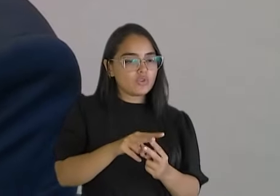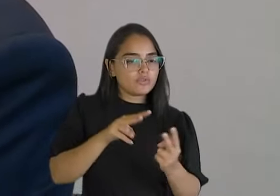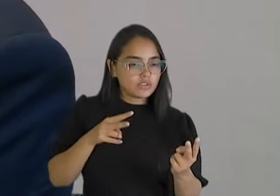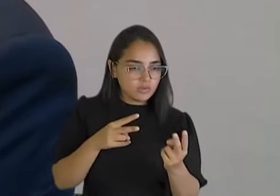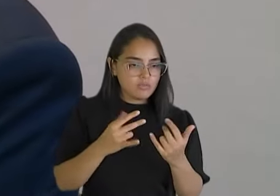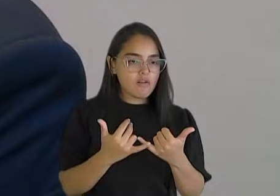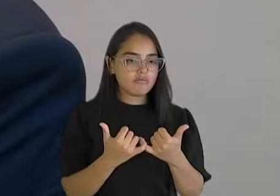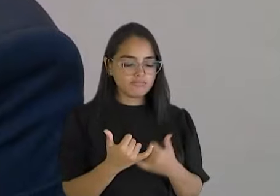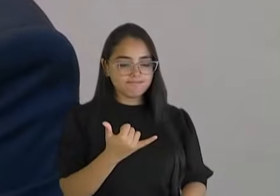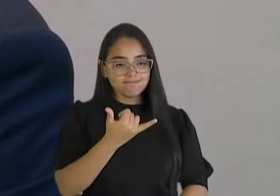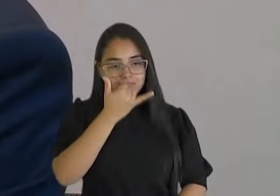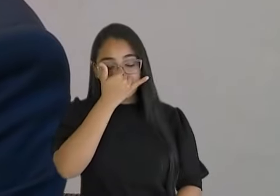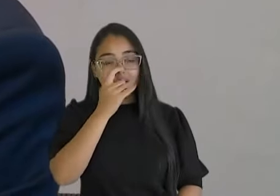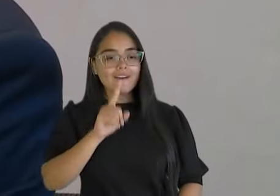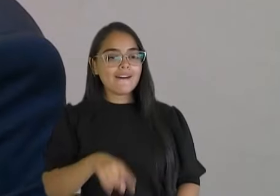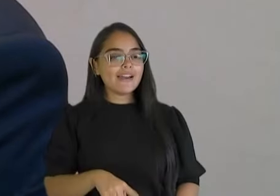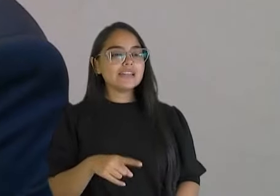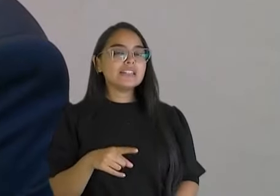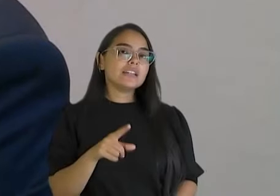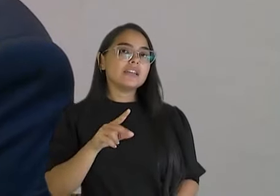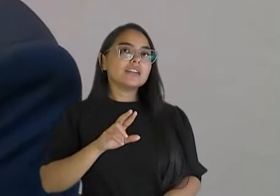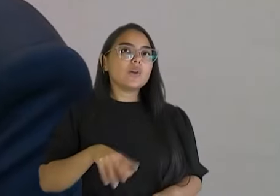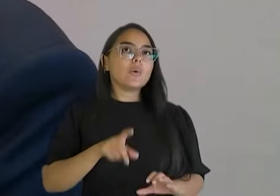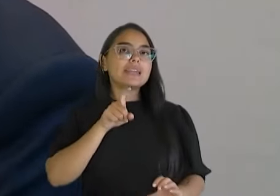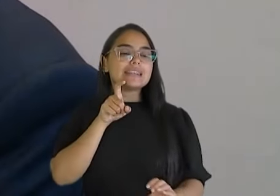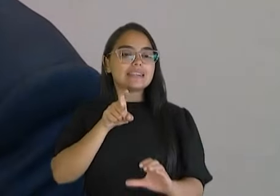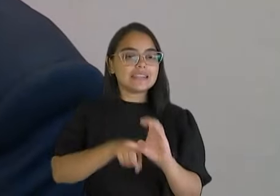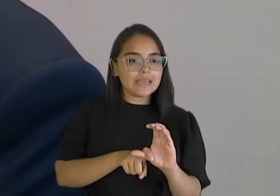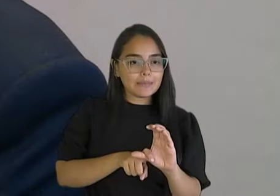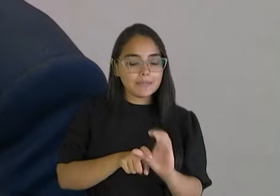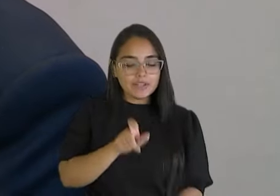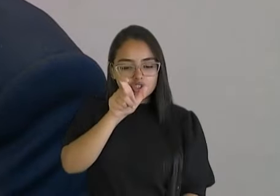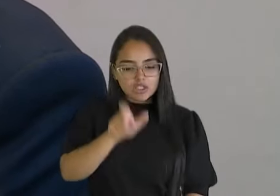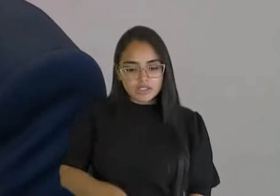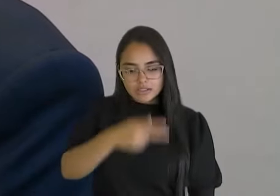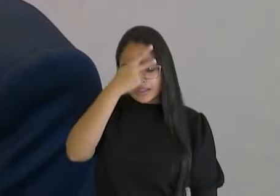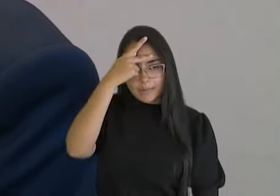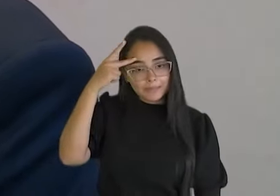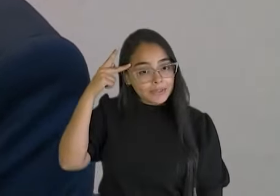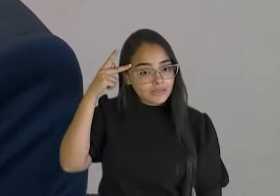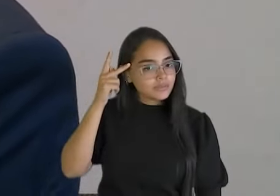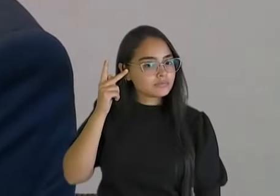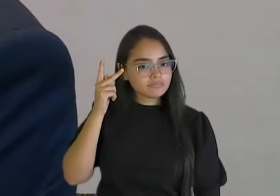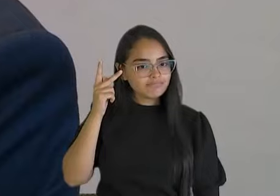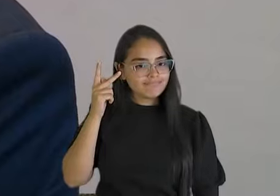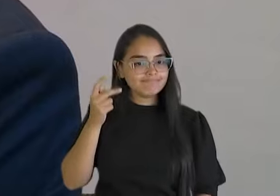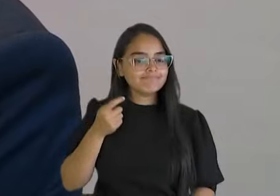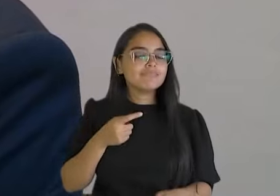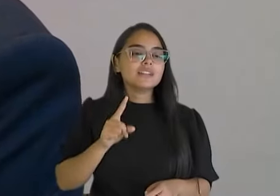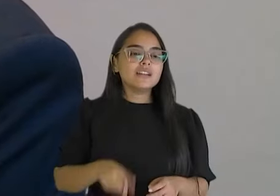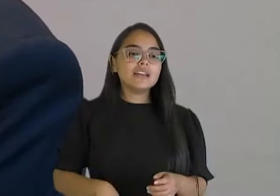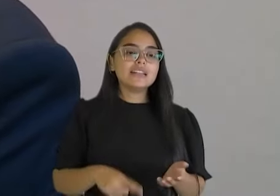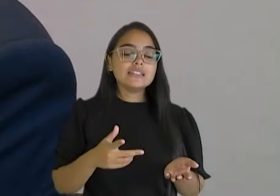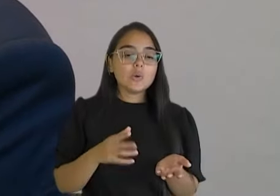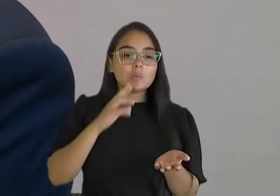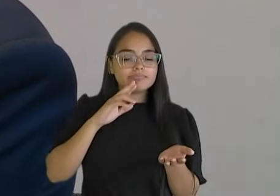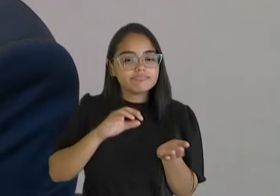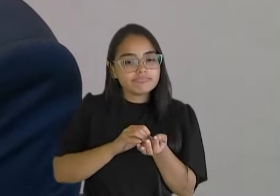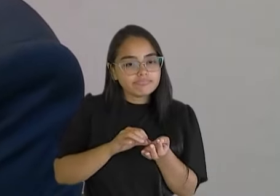aquelas práticas que não dependem da habilidade do jogador. Então, o resultado